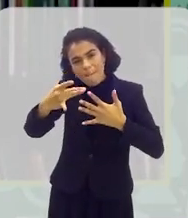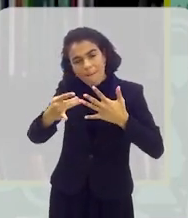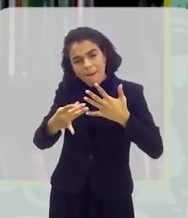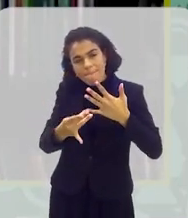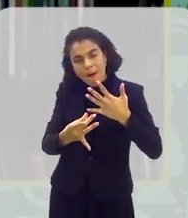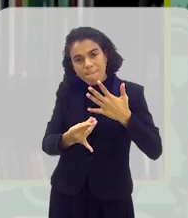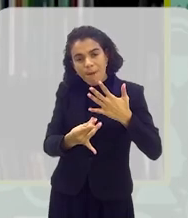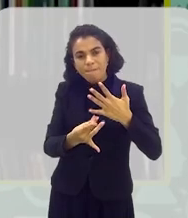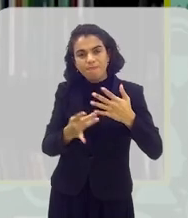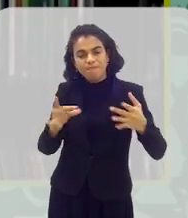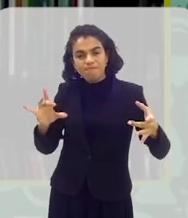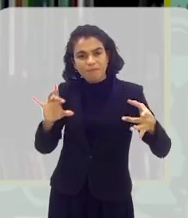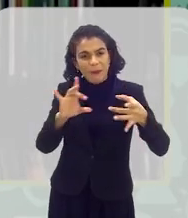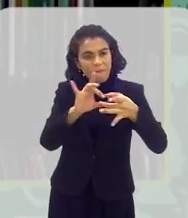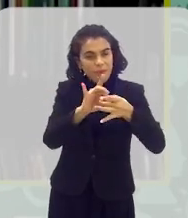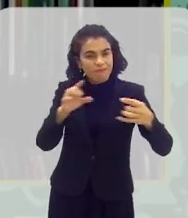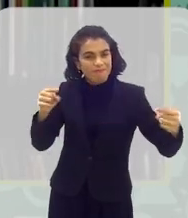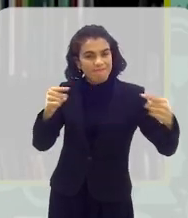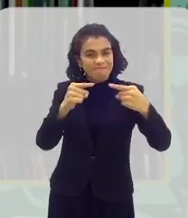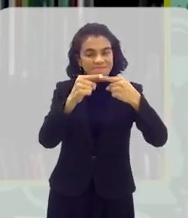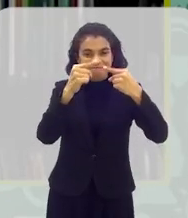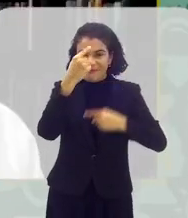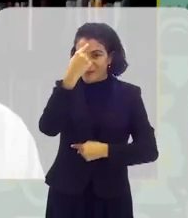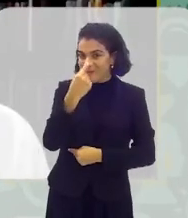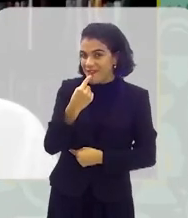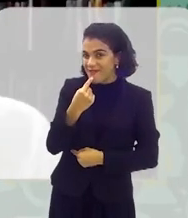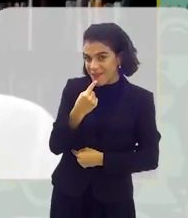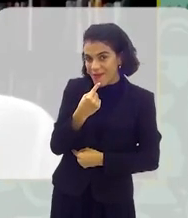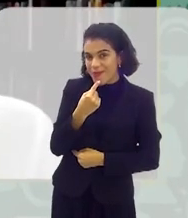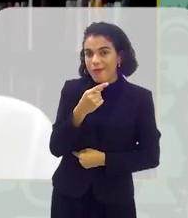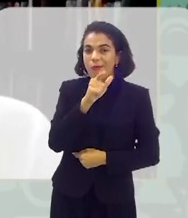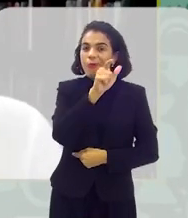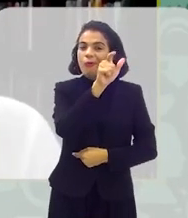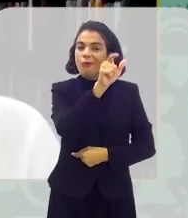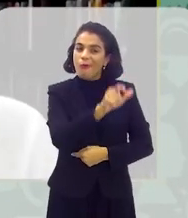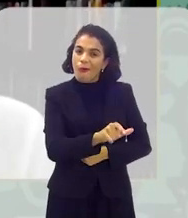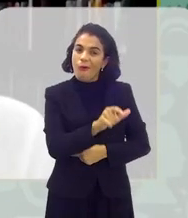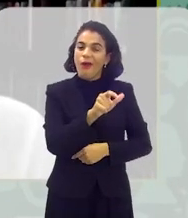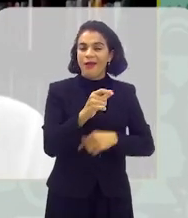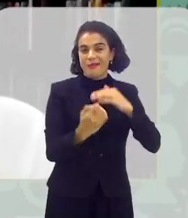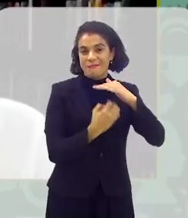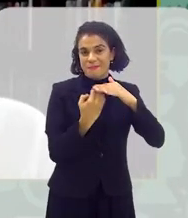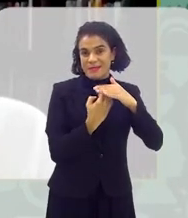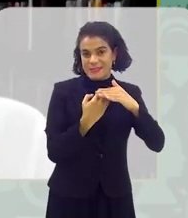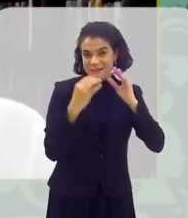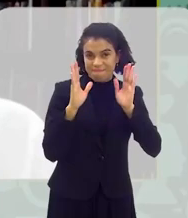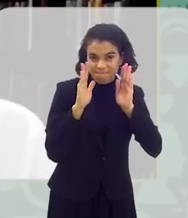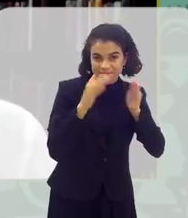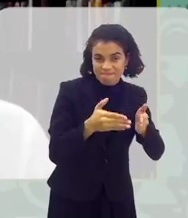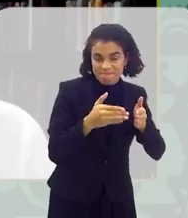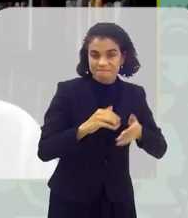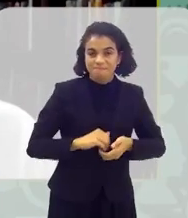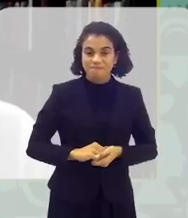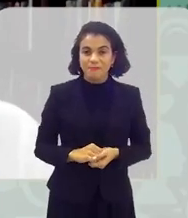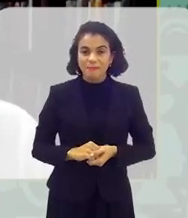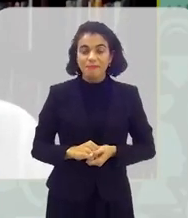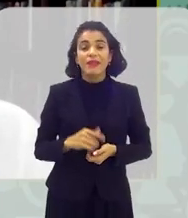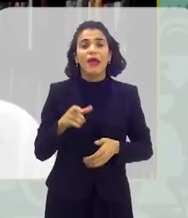detalhado para você casar né fazer um match desse perfil Ou aquele selecionadores específico